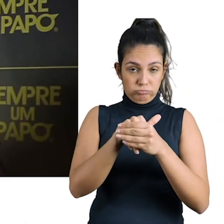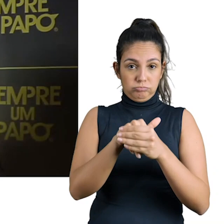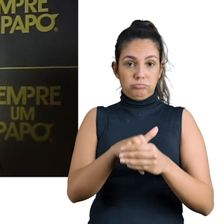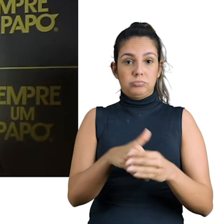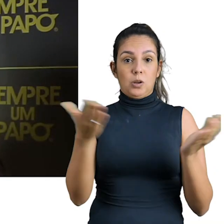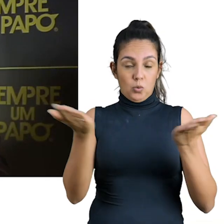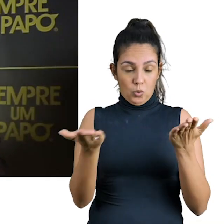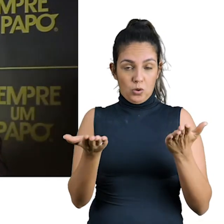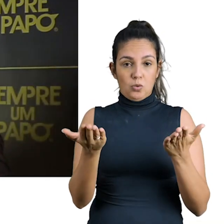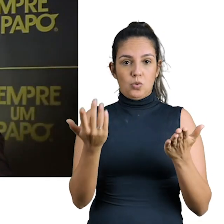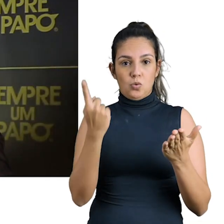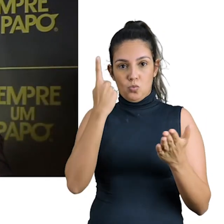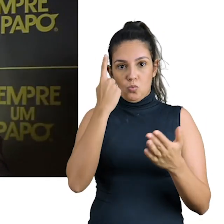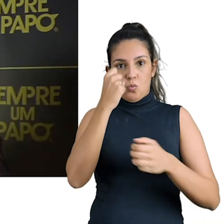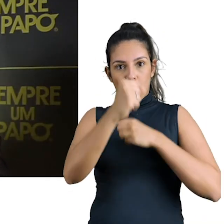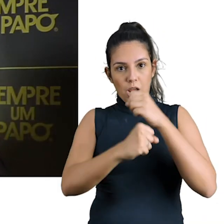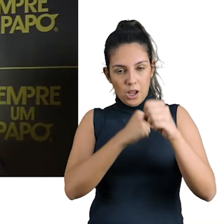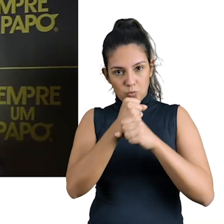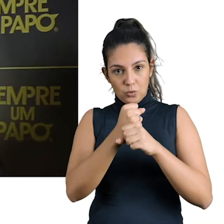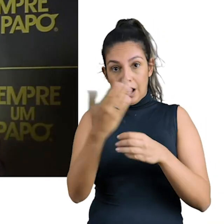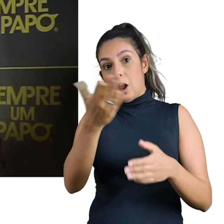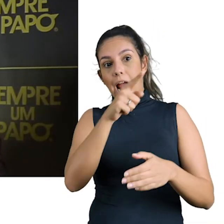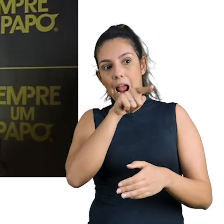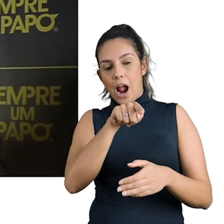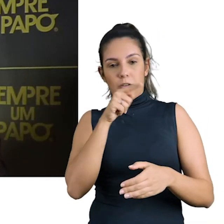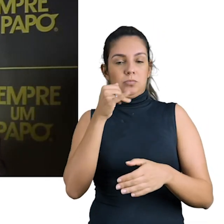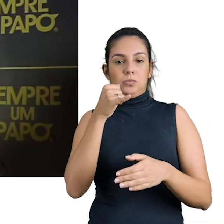outros tempos, um ano de eleição como esse,